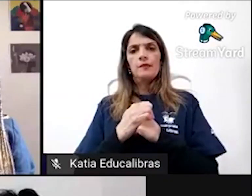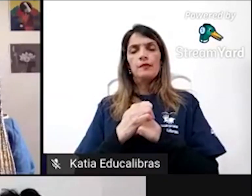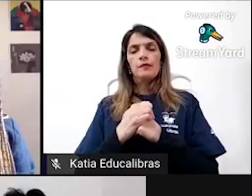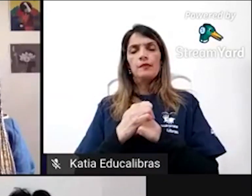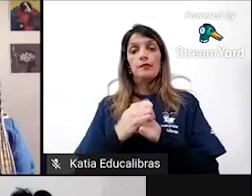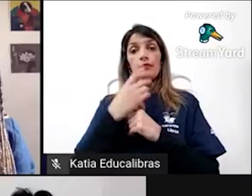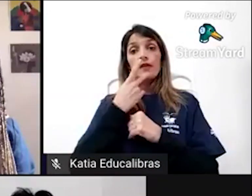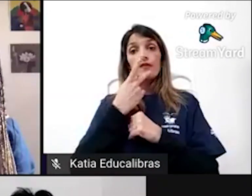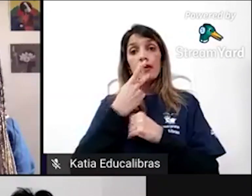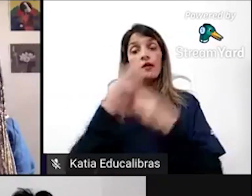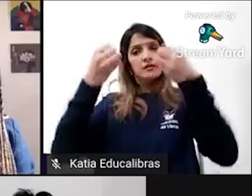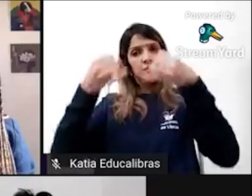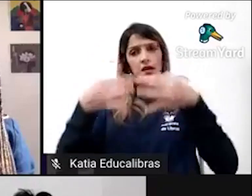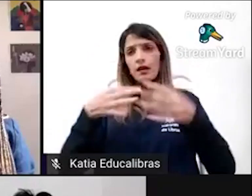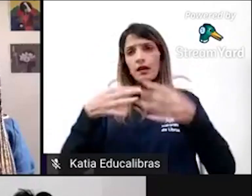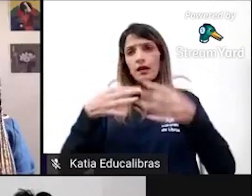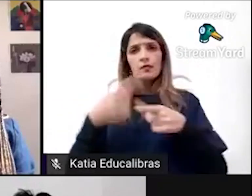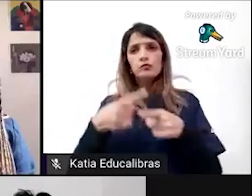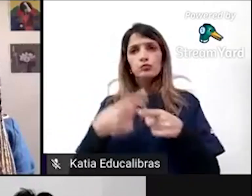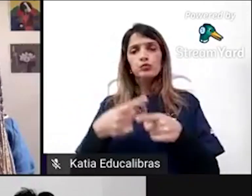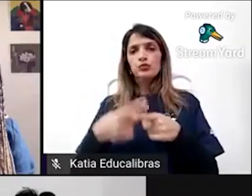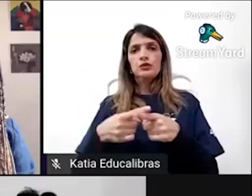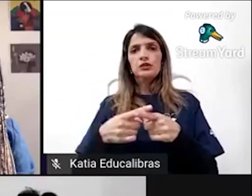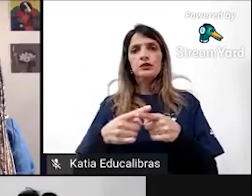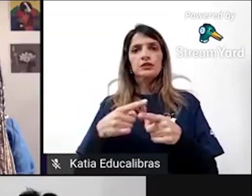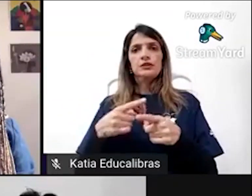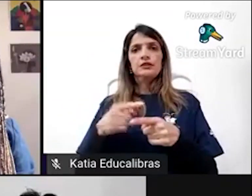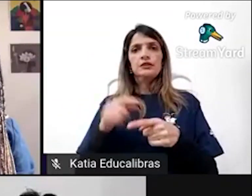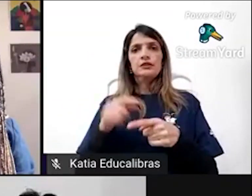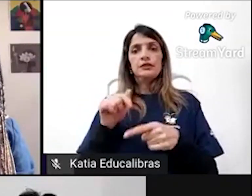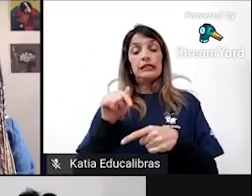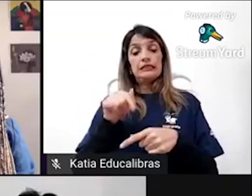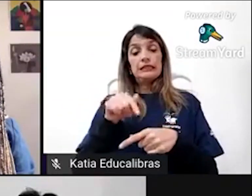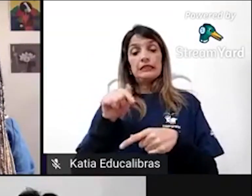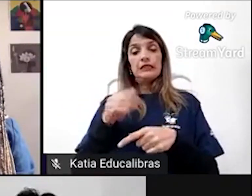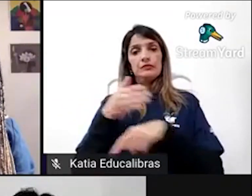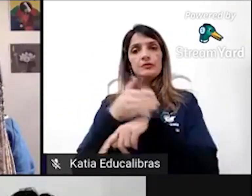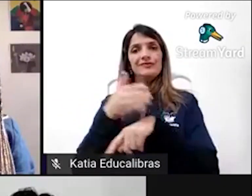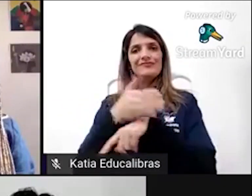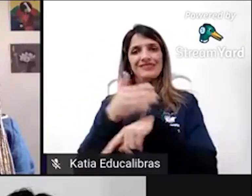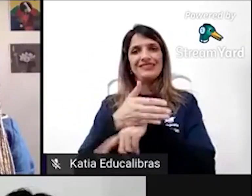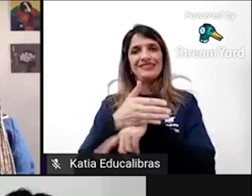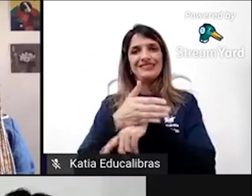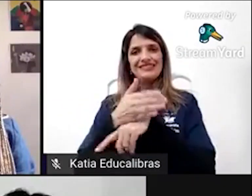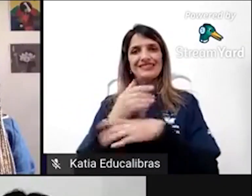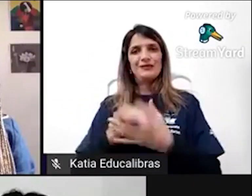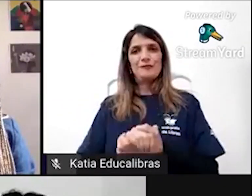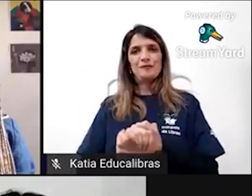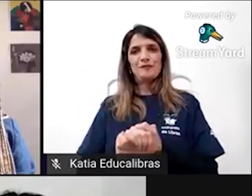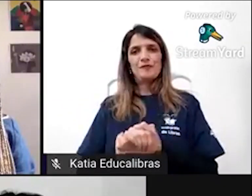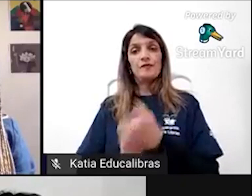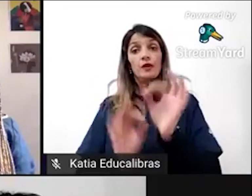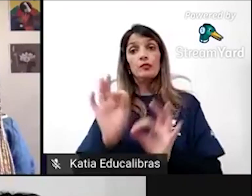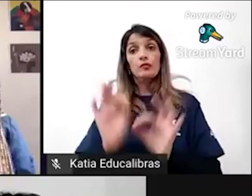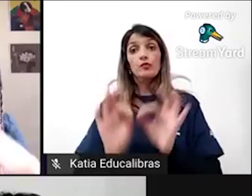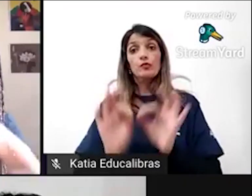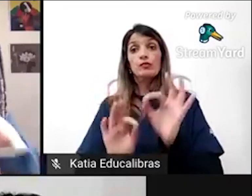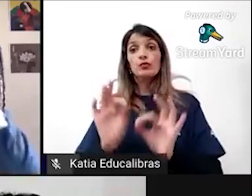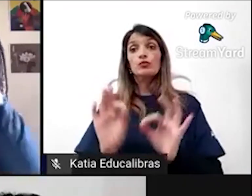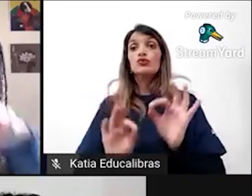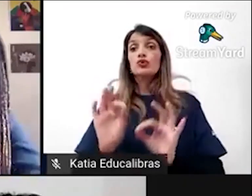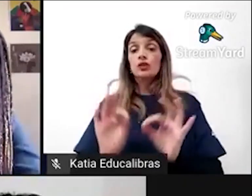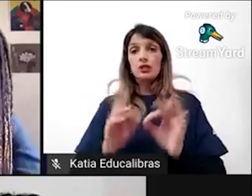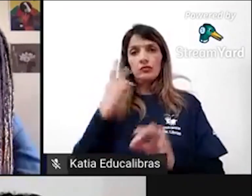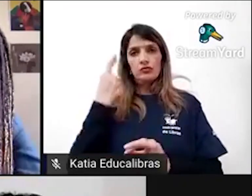justamente para justificar, né, o porquê dessa nossa participação nesse projeto, né,